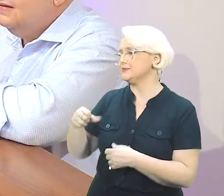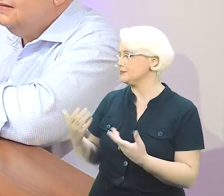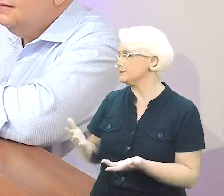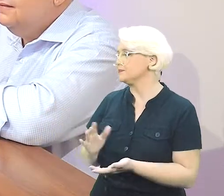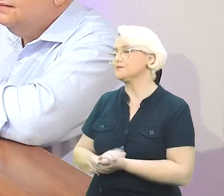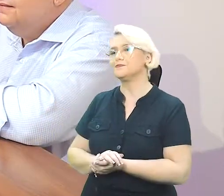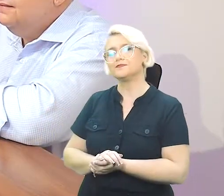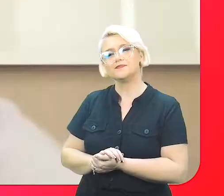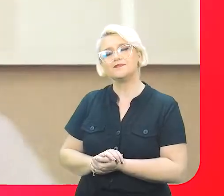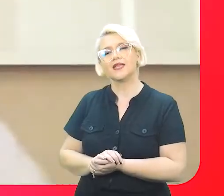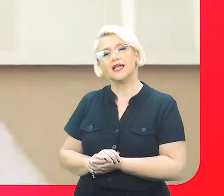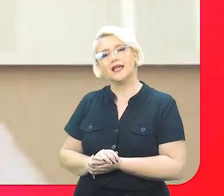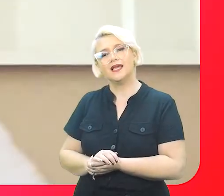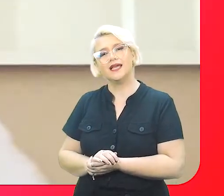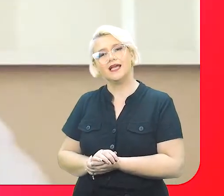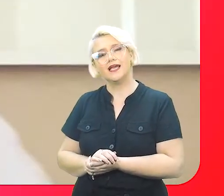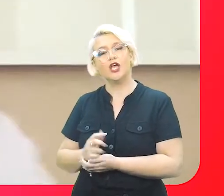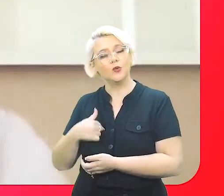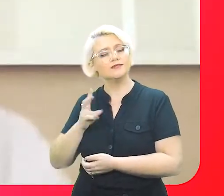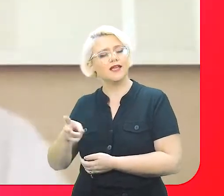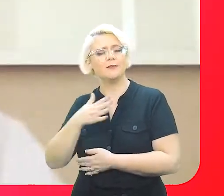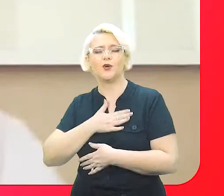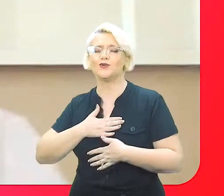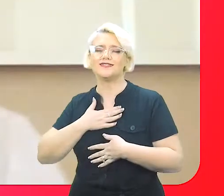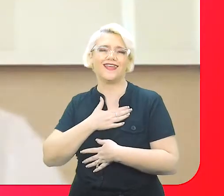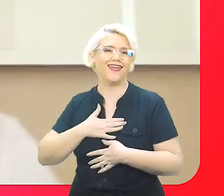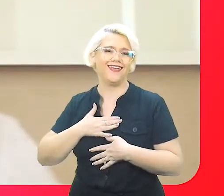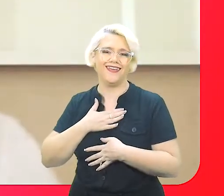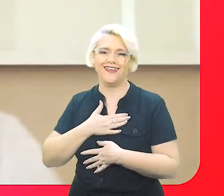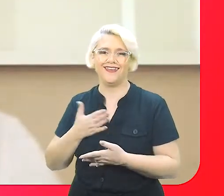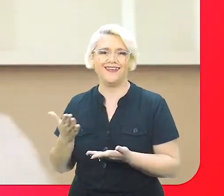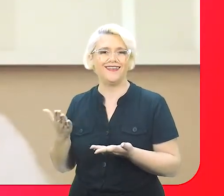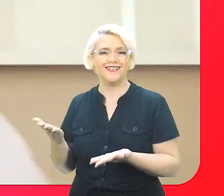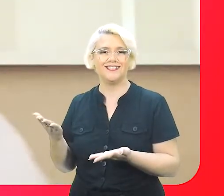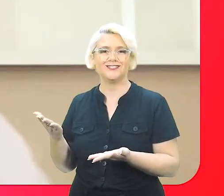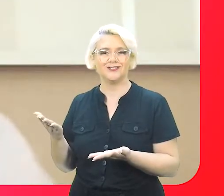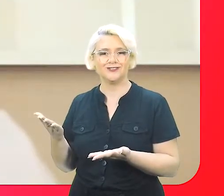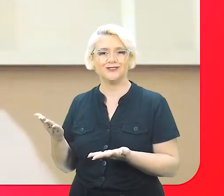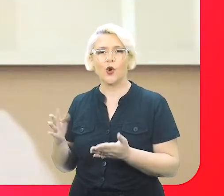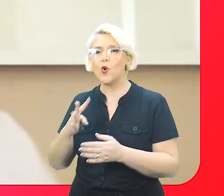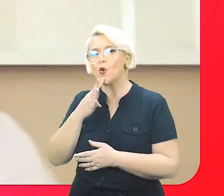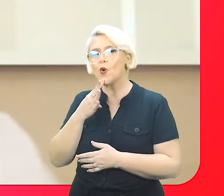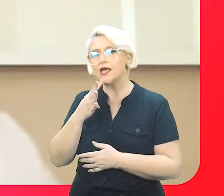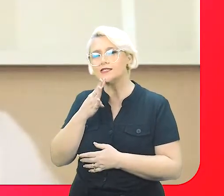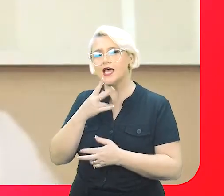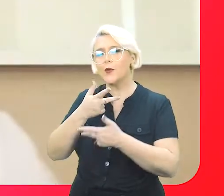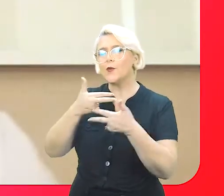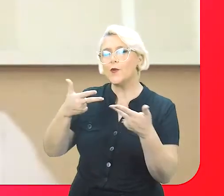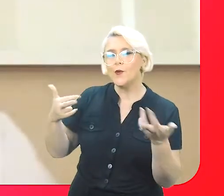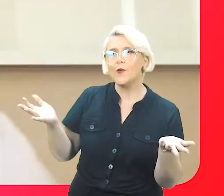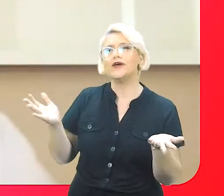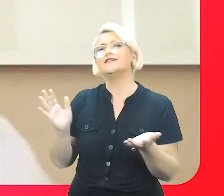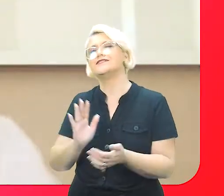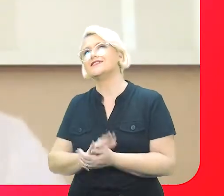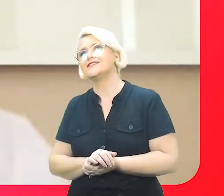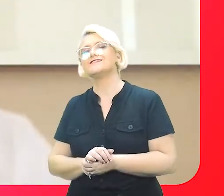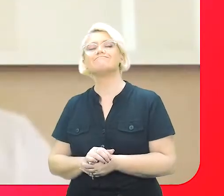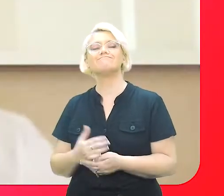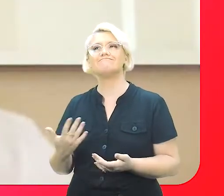Bom, eu sempre gostei de conhecer as coisas